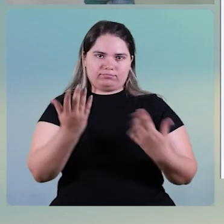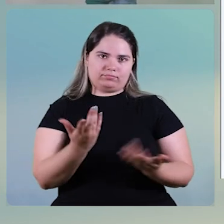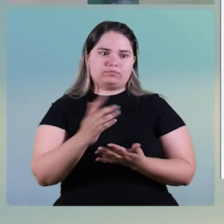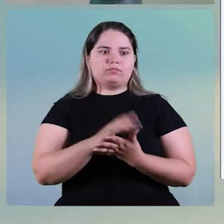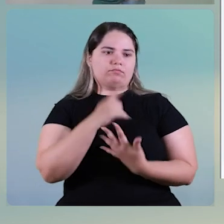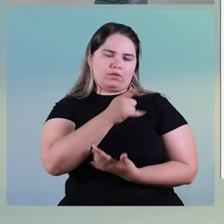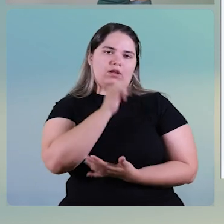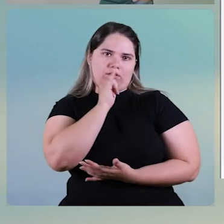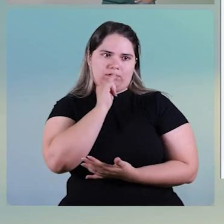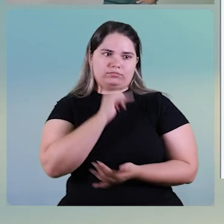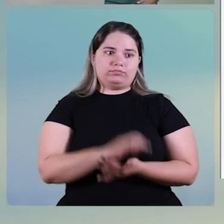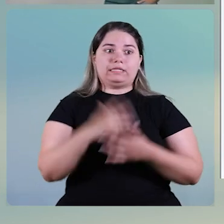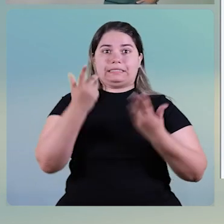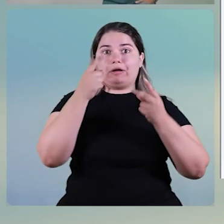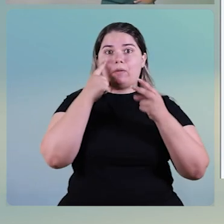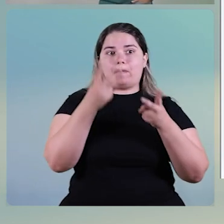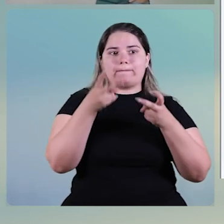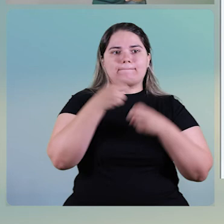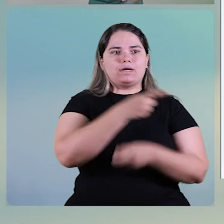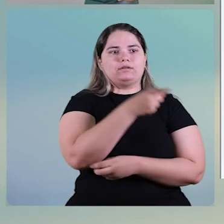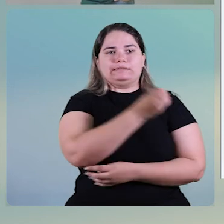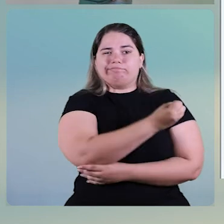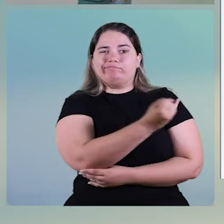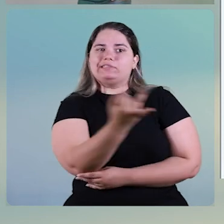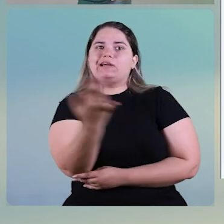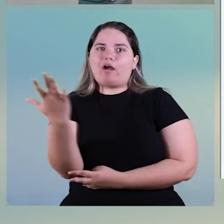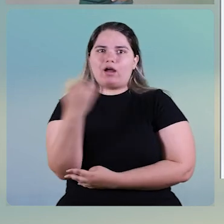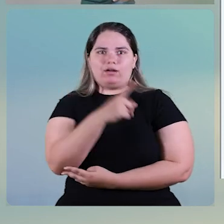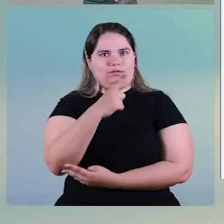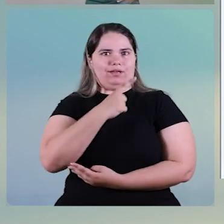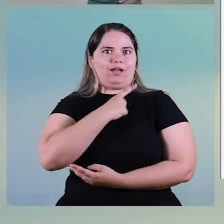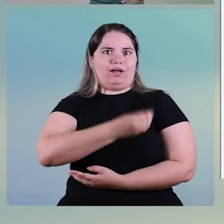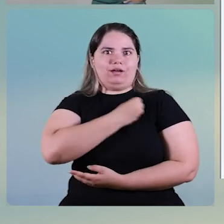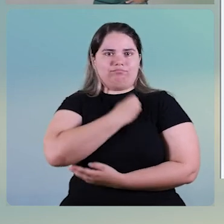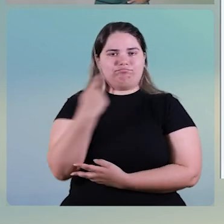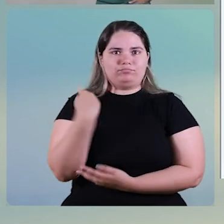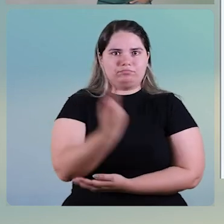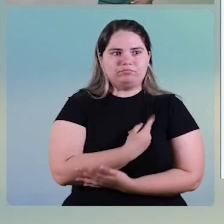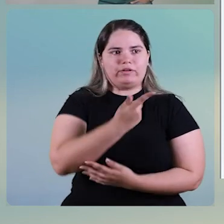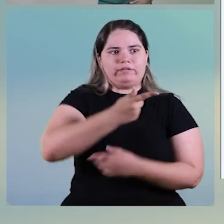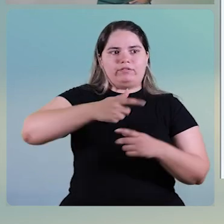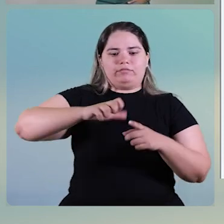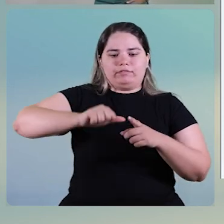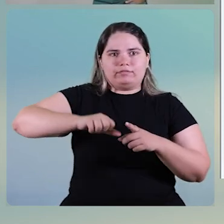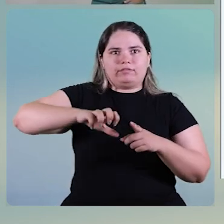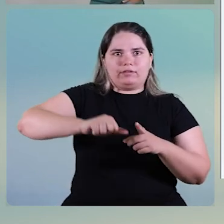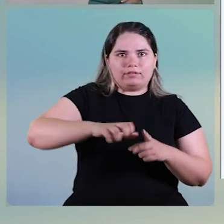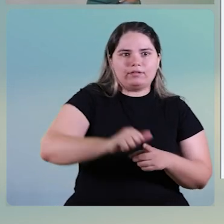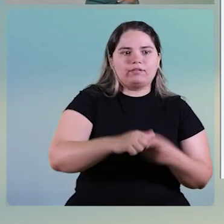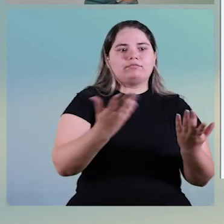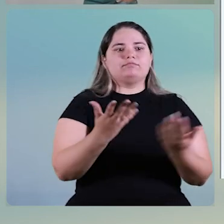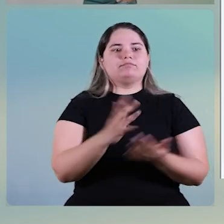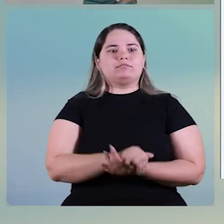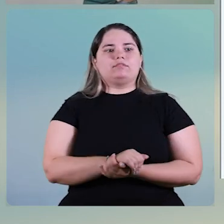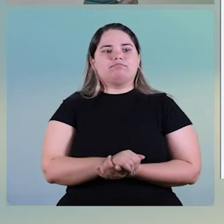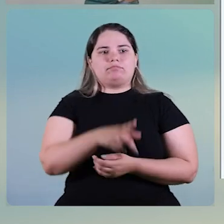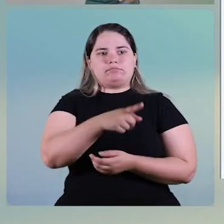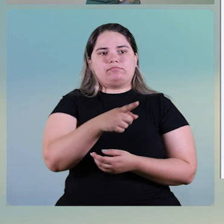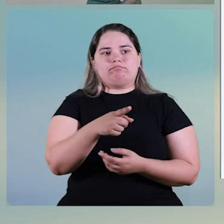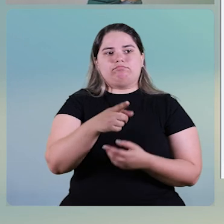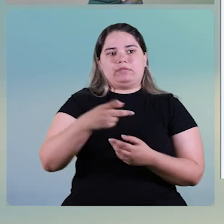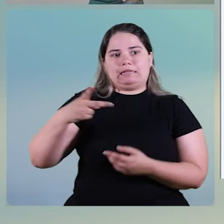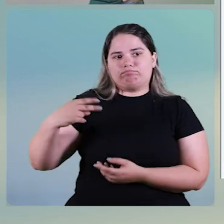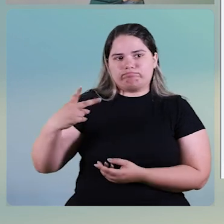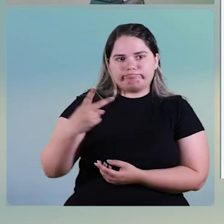No cotidiano, observe aí a quantidade de alavancas, né? O alicate, a tesoura, o quebra-nozes, tudo isso